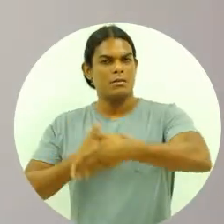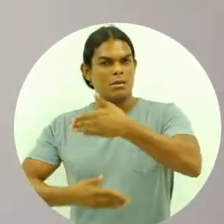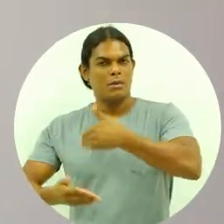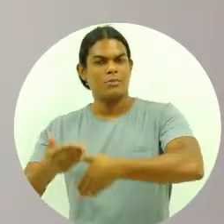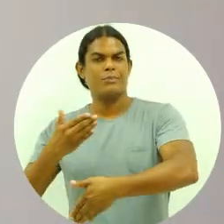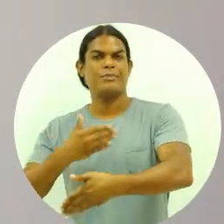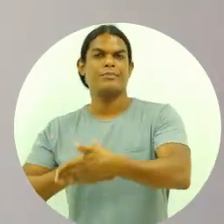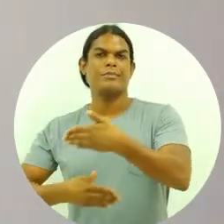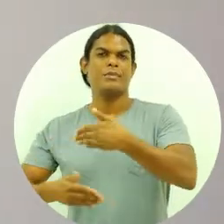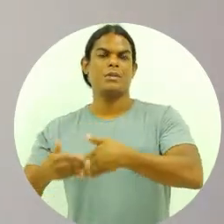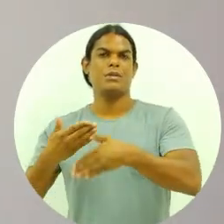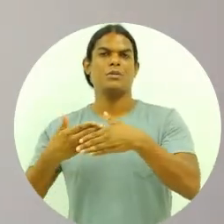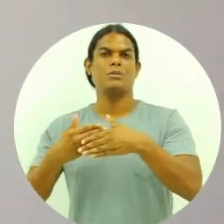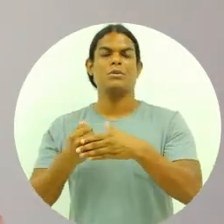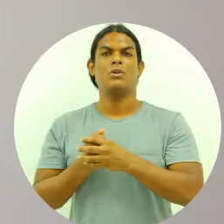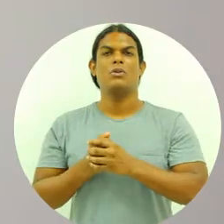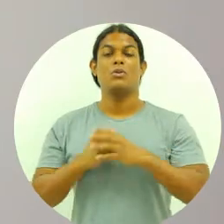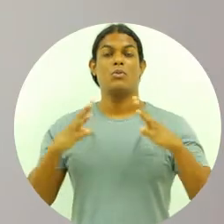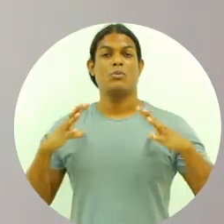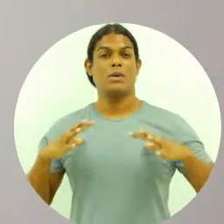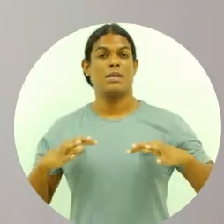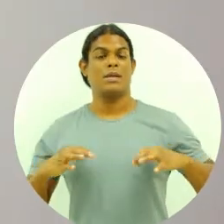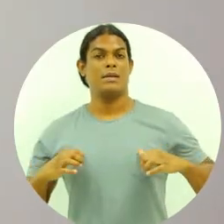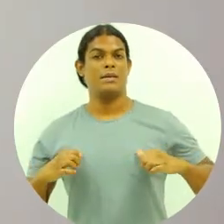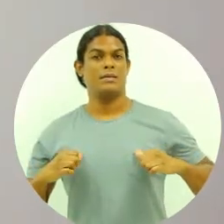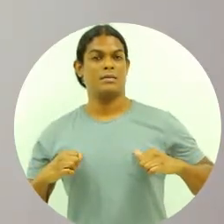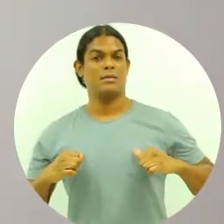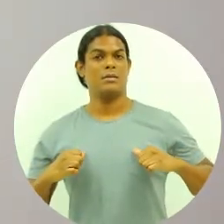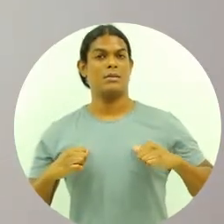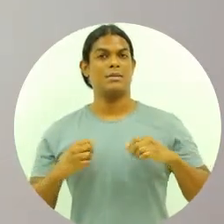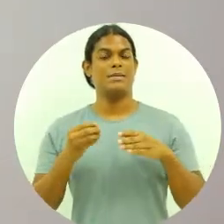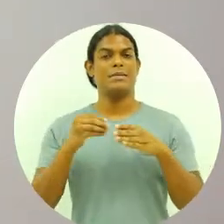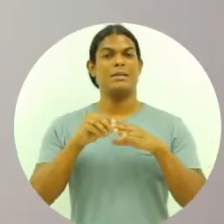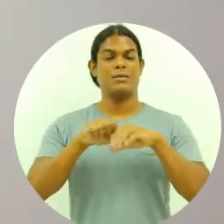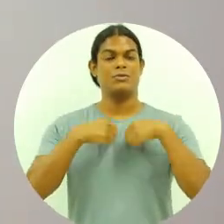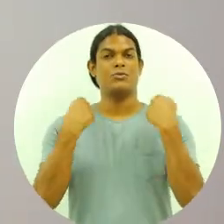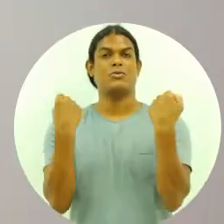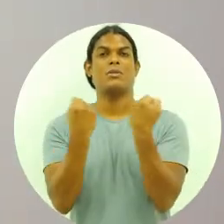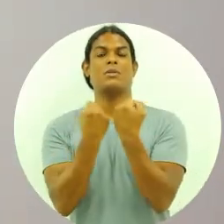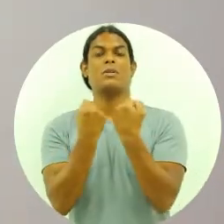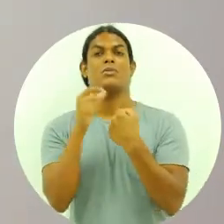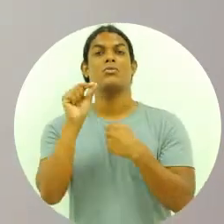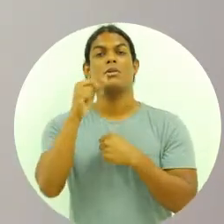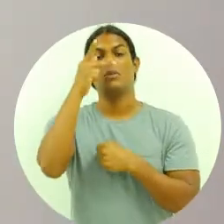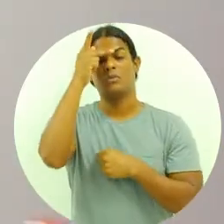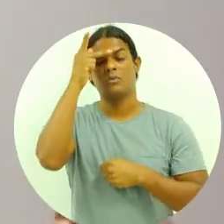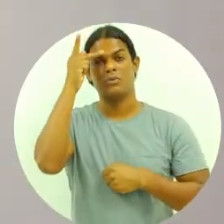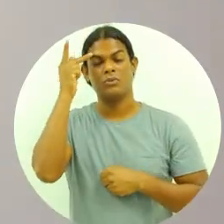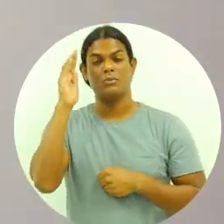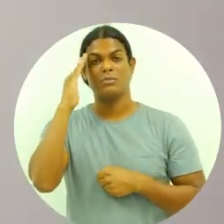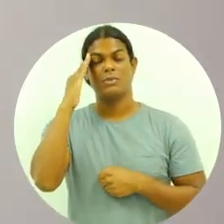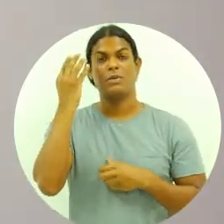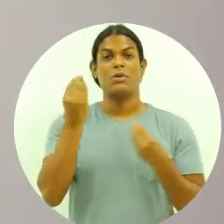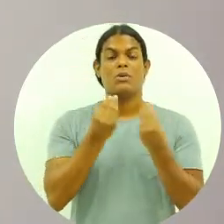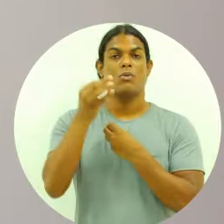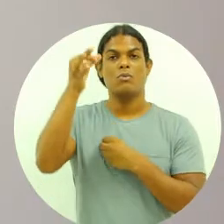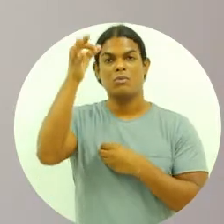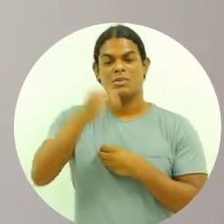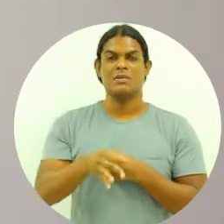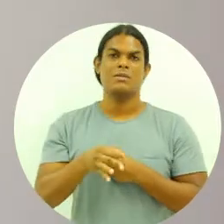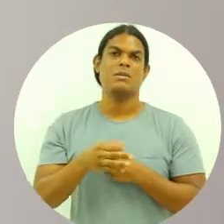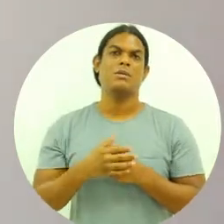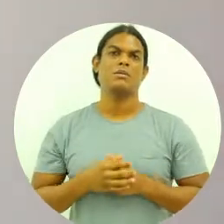da sociedade, ou seja, o que as pessoas entendem como correto, como honesto, pautado na boa-fé e nos